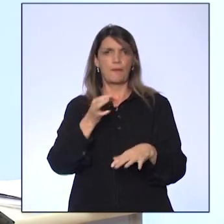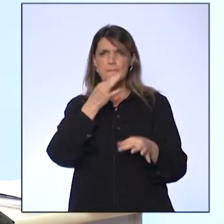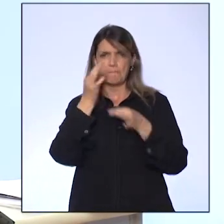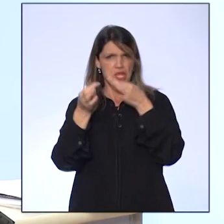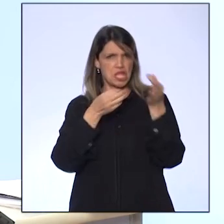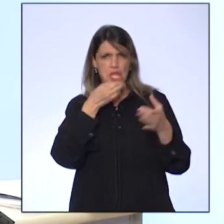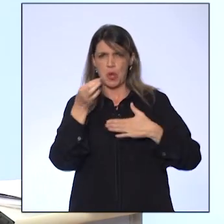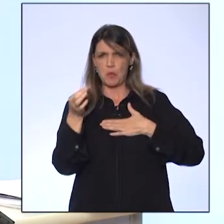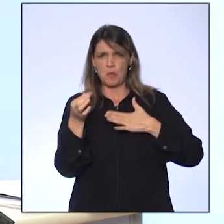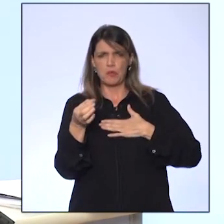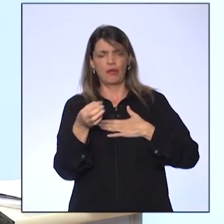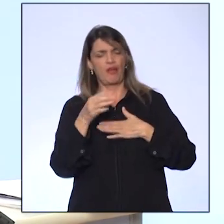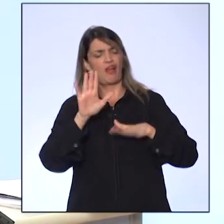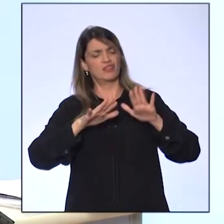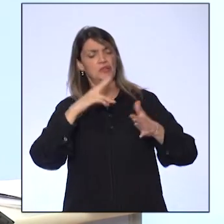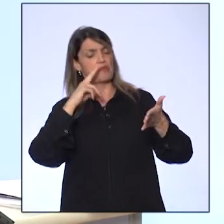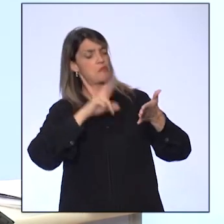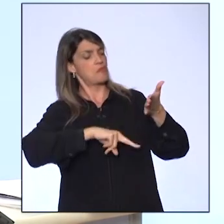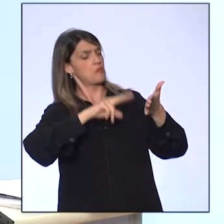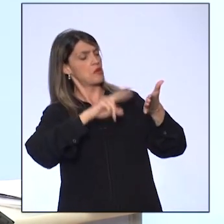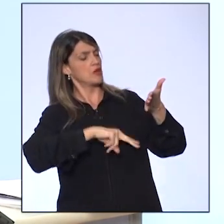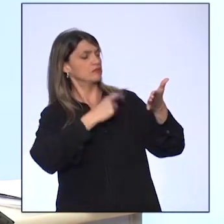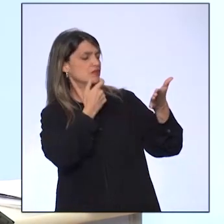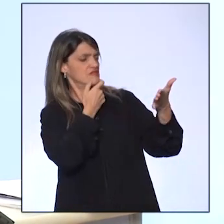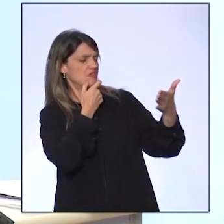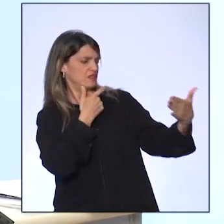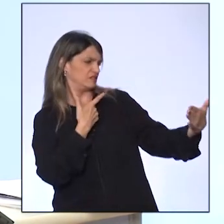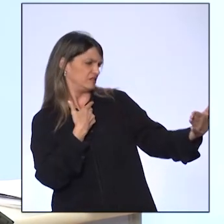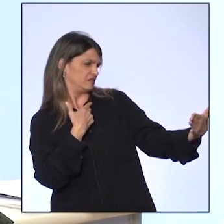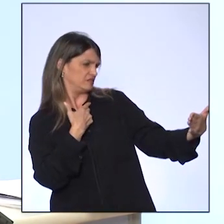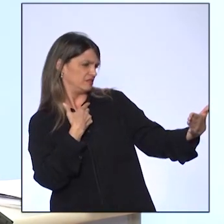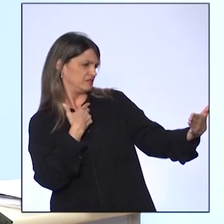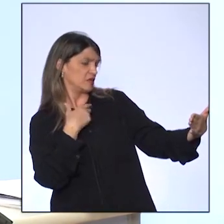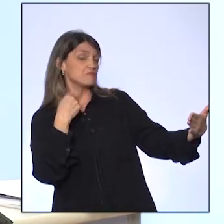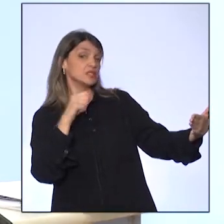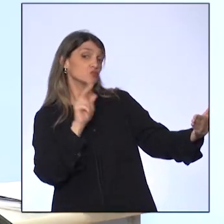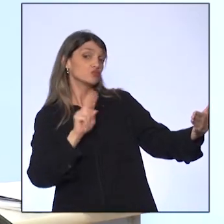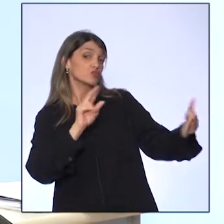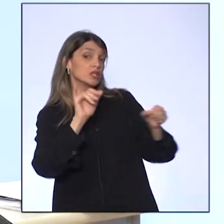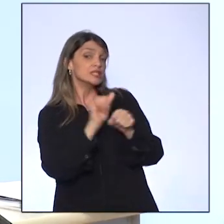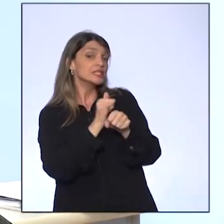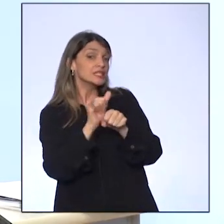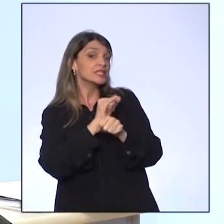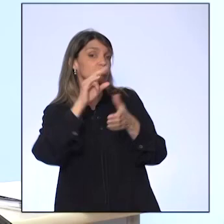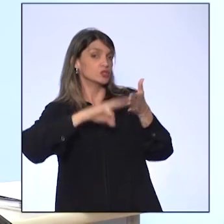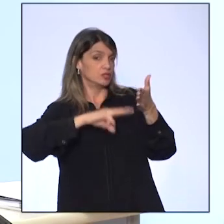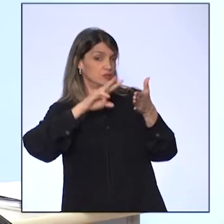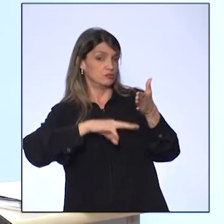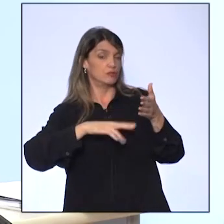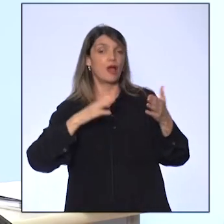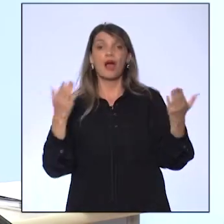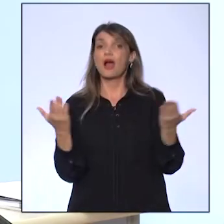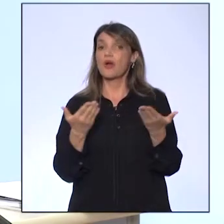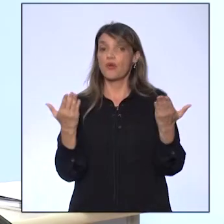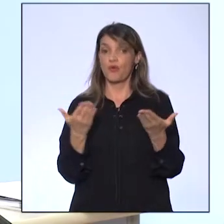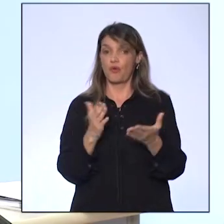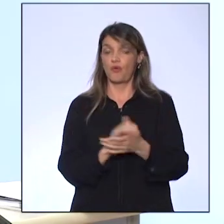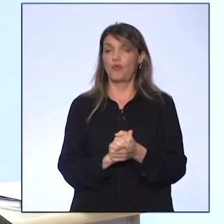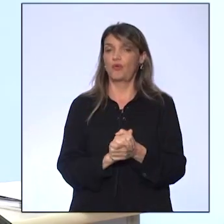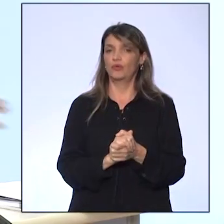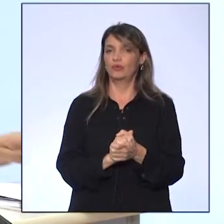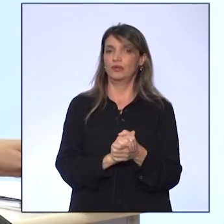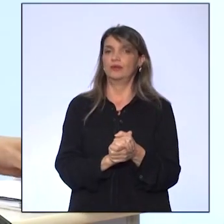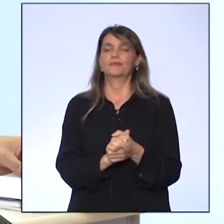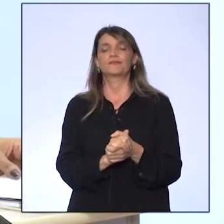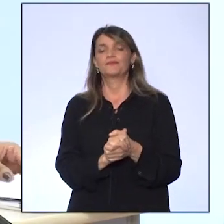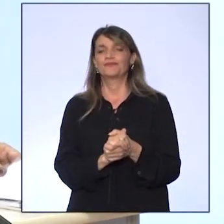num texto. Quando eu estiver lendo um texto de inglês, eu preciso usar as estratégias de leitura. Agora, eu vou dar um homework para